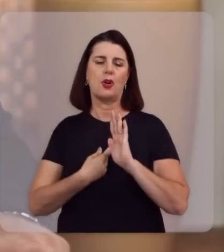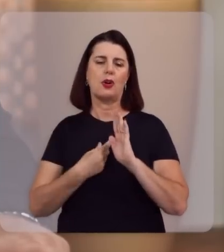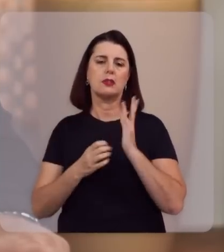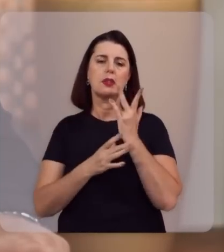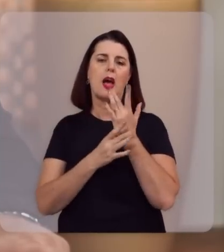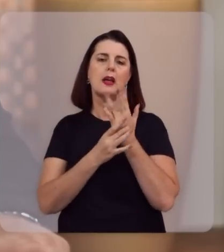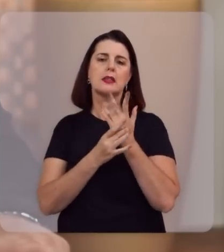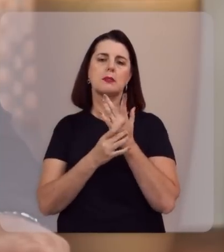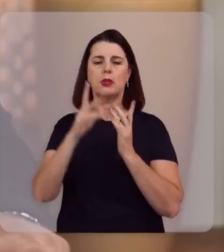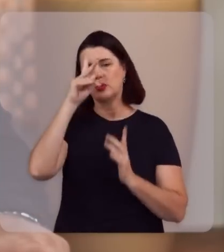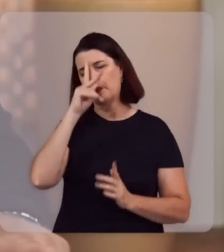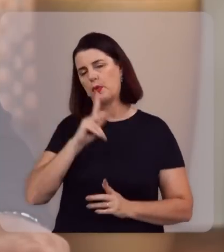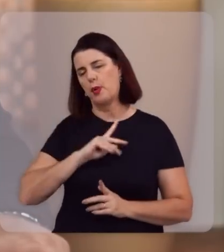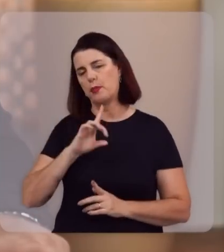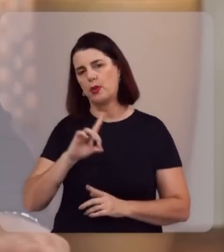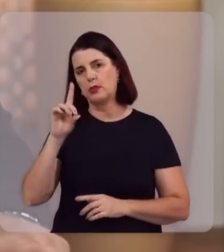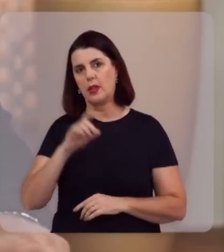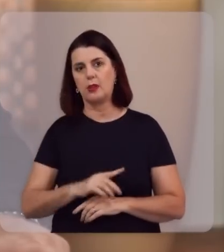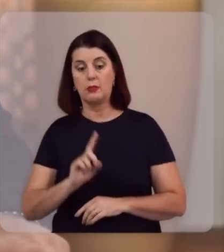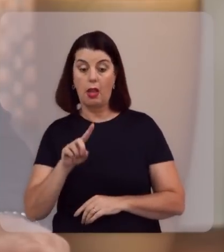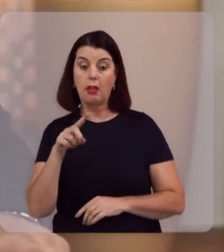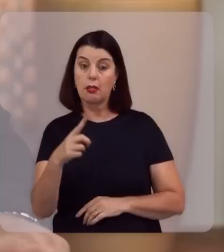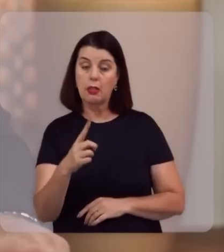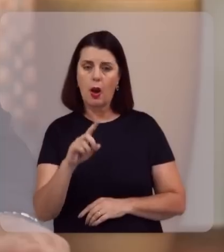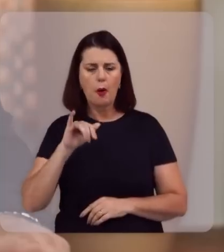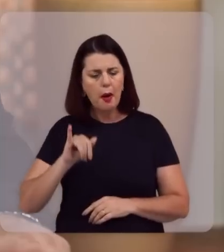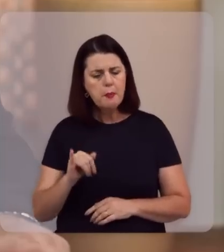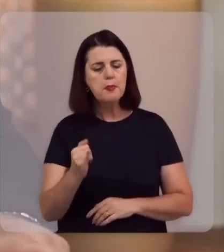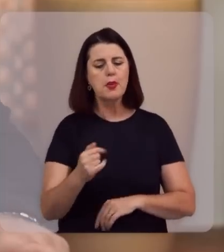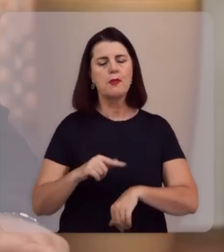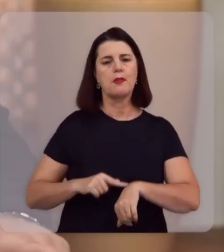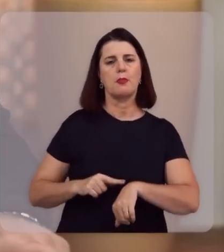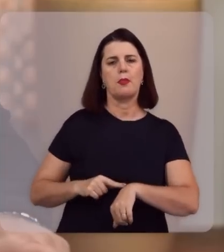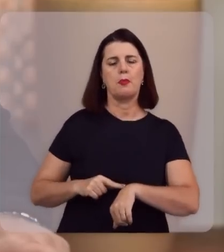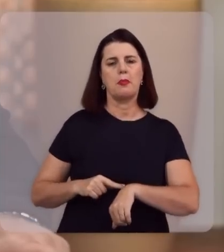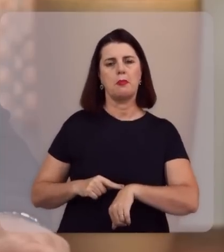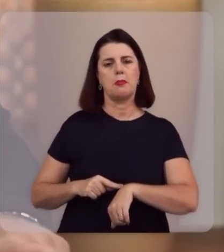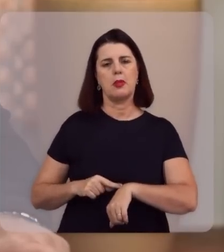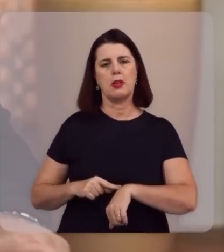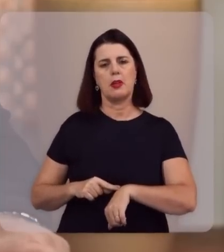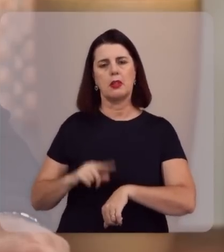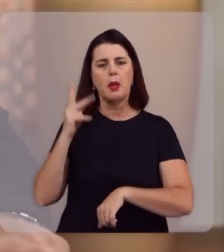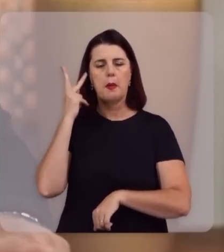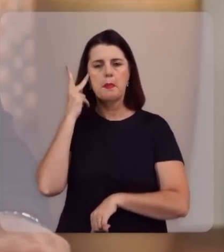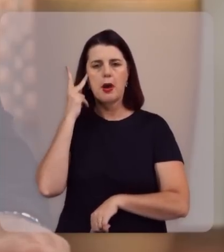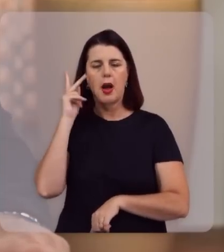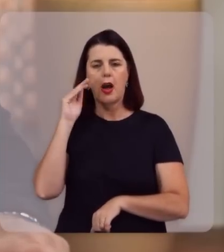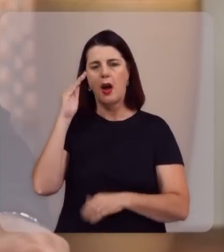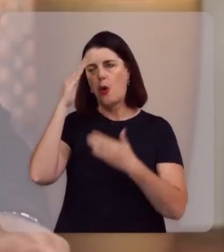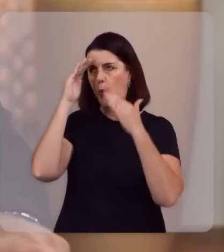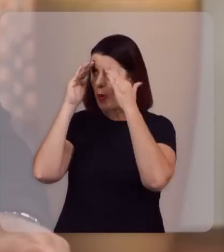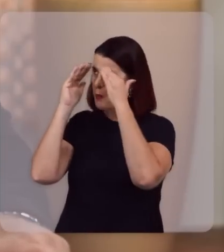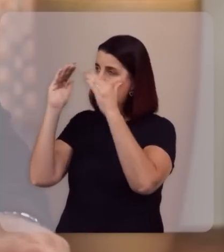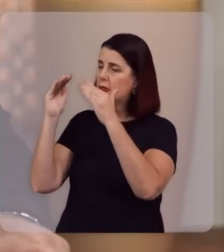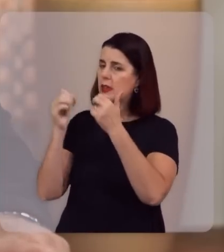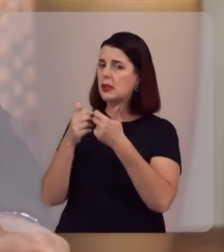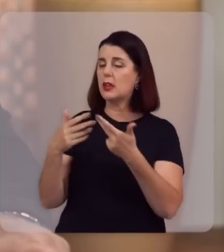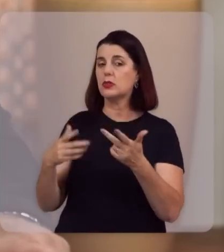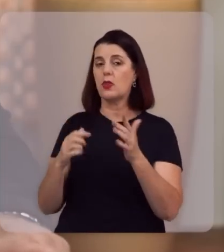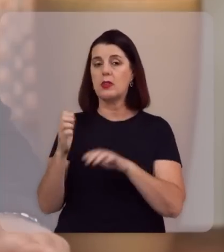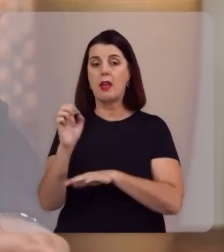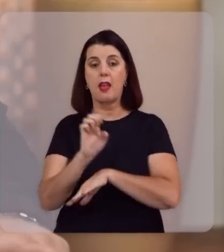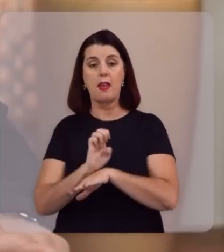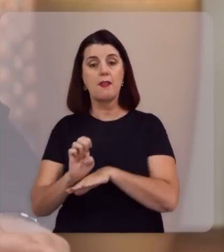das mãos do próprio Deus. Então, aproveite este momento do Natal para obedecer aquilo que o apóstolo Paulo diz